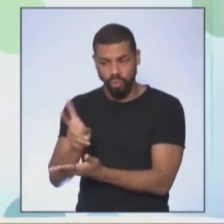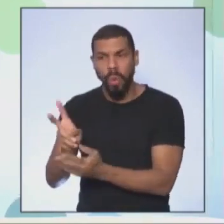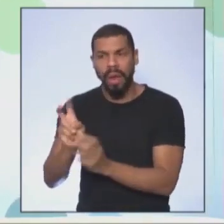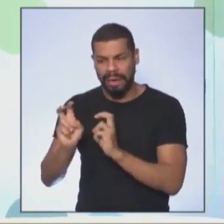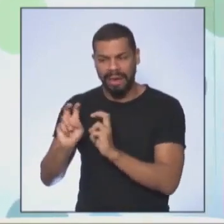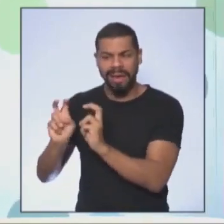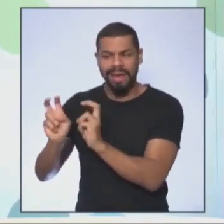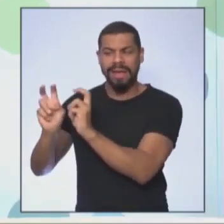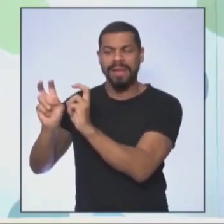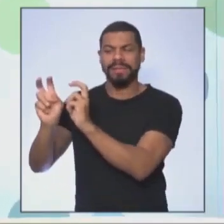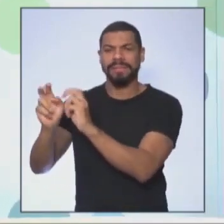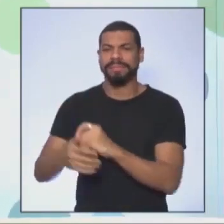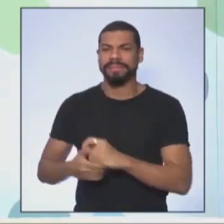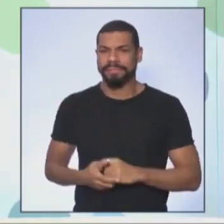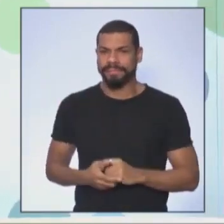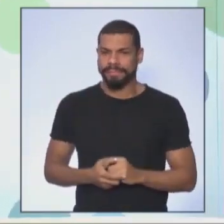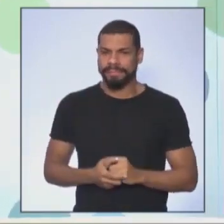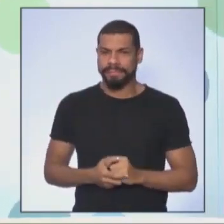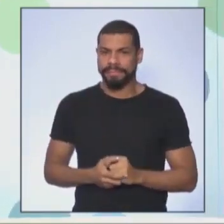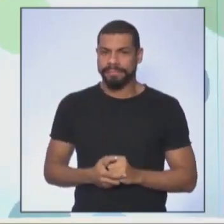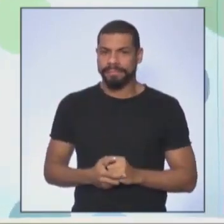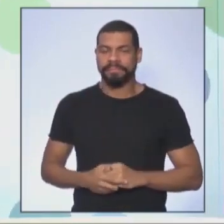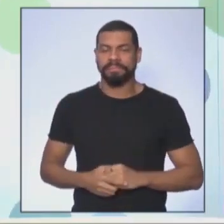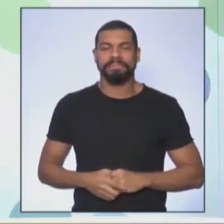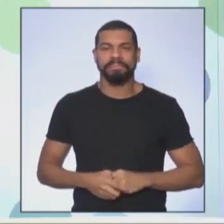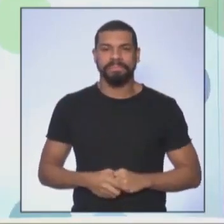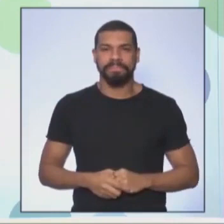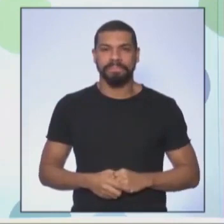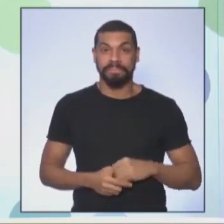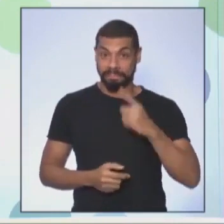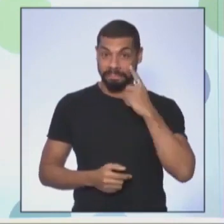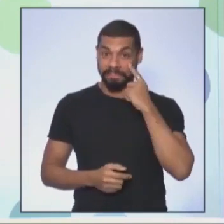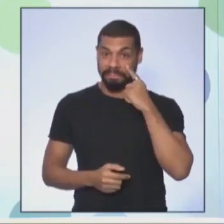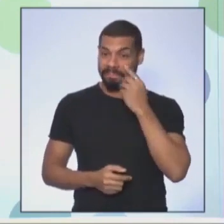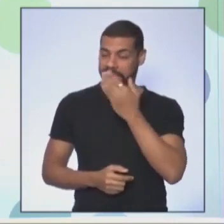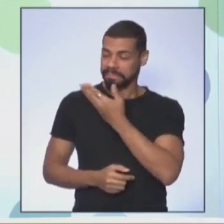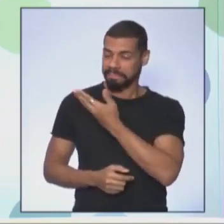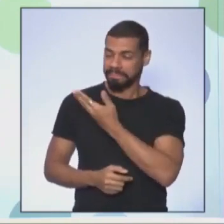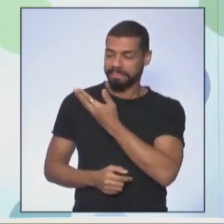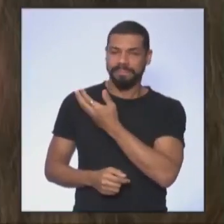Vamos lá. Se eu chegar, o canudinho tem que Pode tremer. deixar.